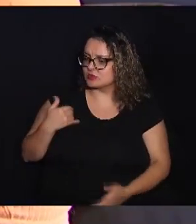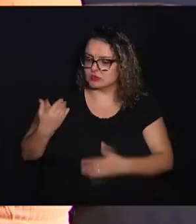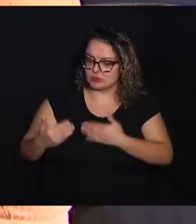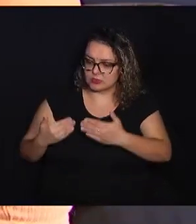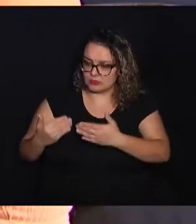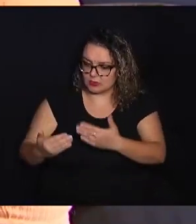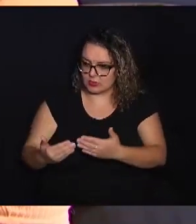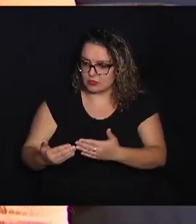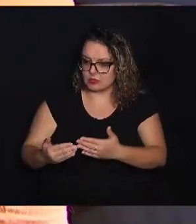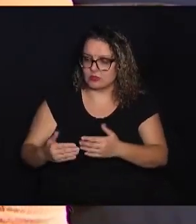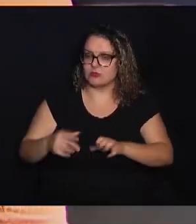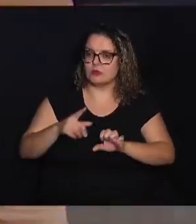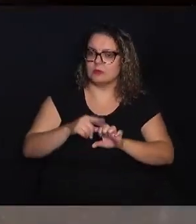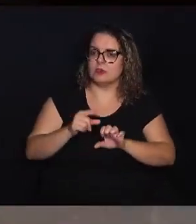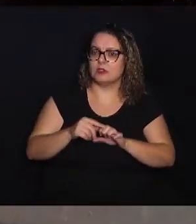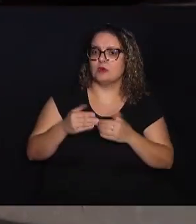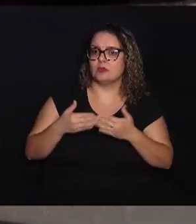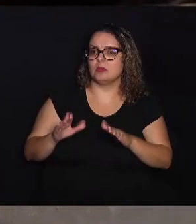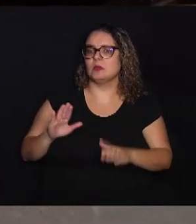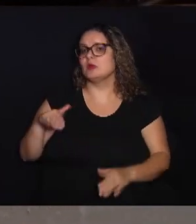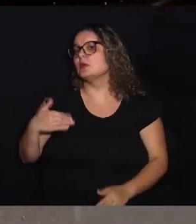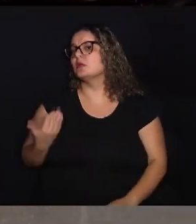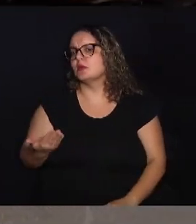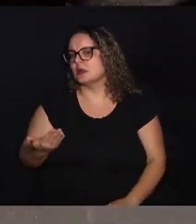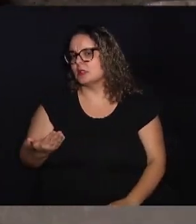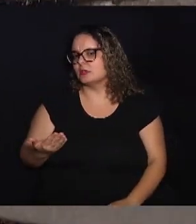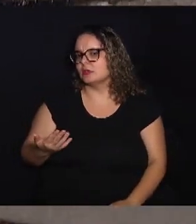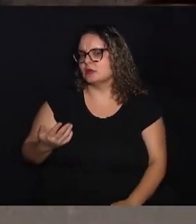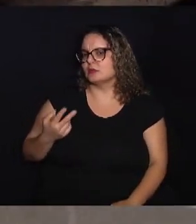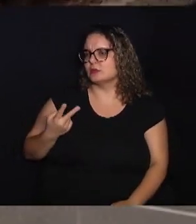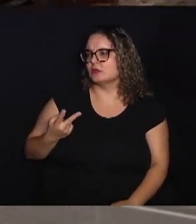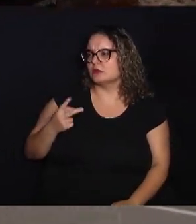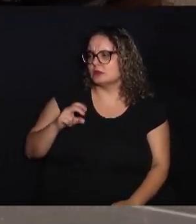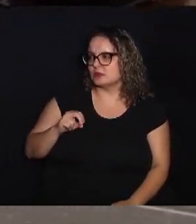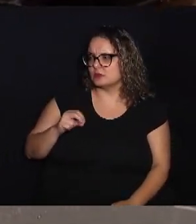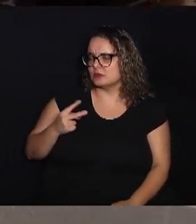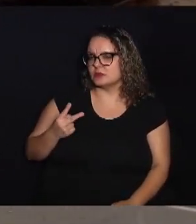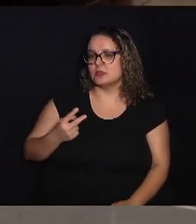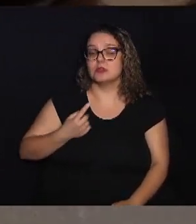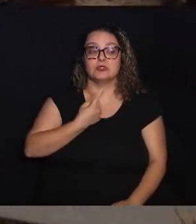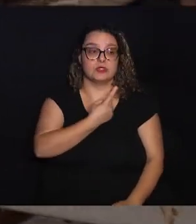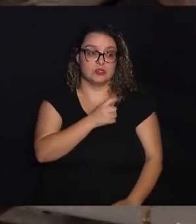decorrer do empreender, você abre a loja quando exatamente? 2020? Eu abri dia